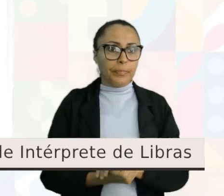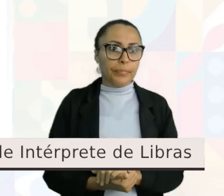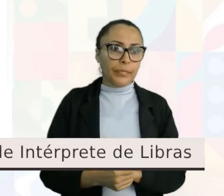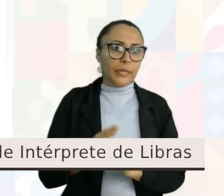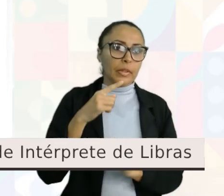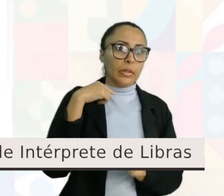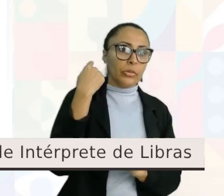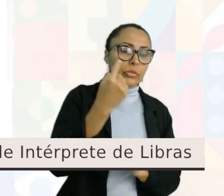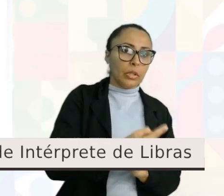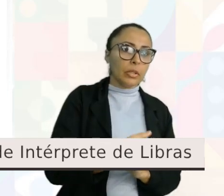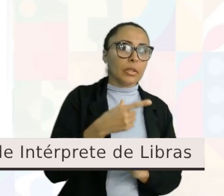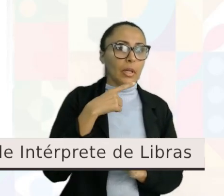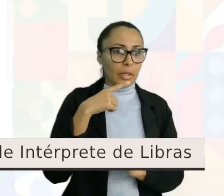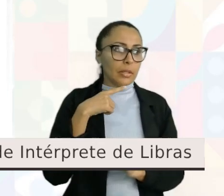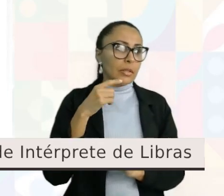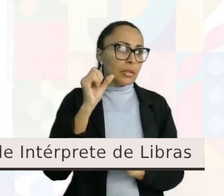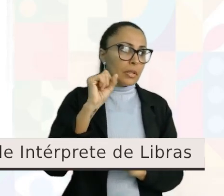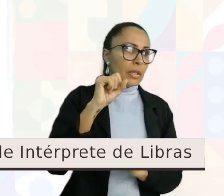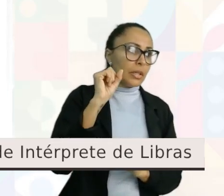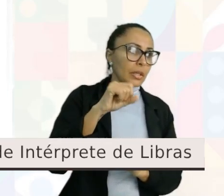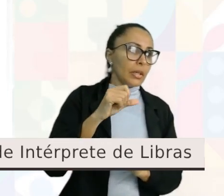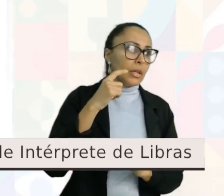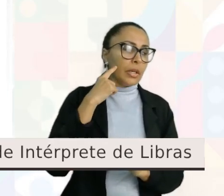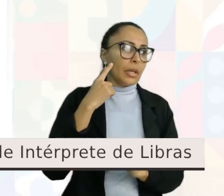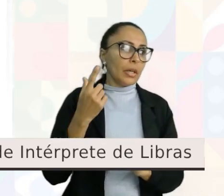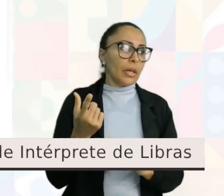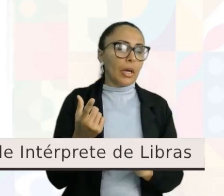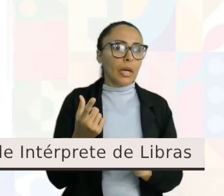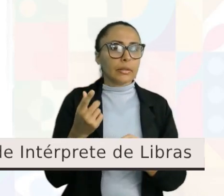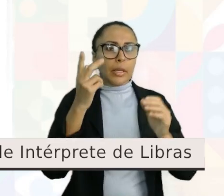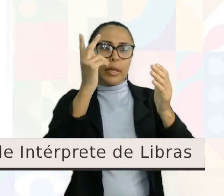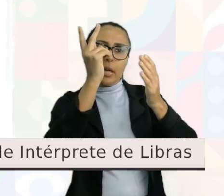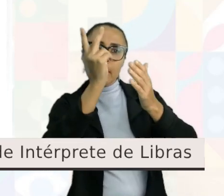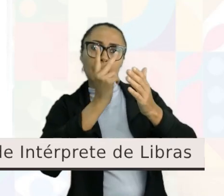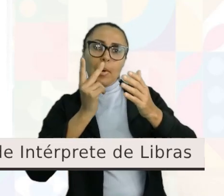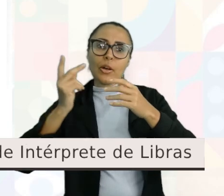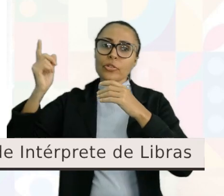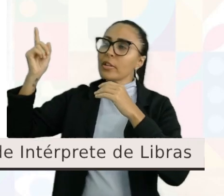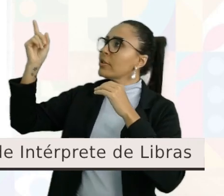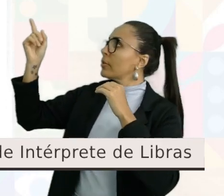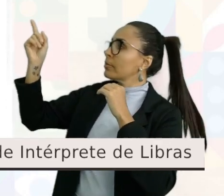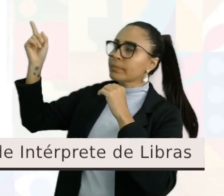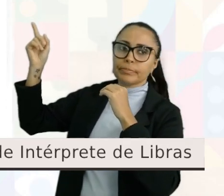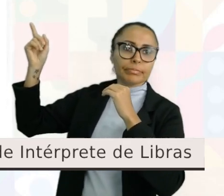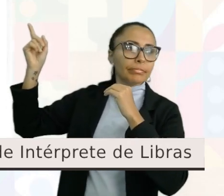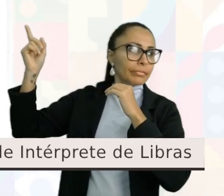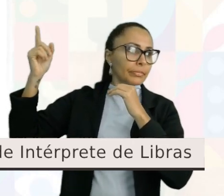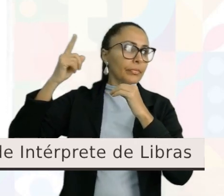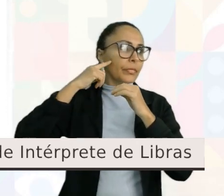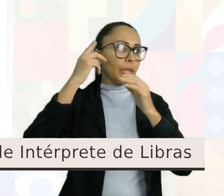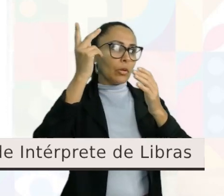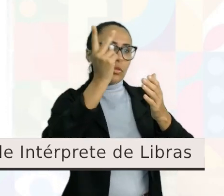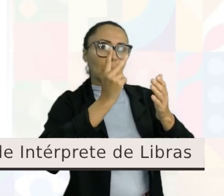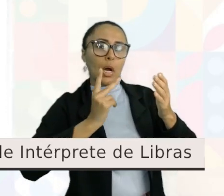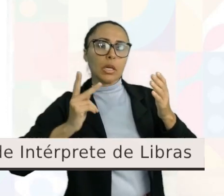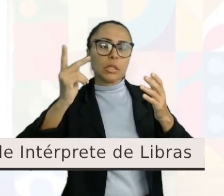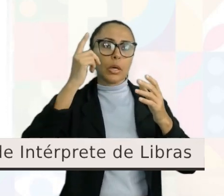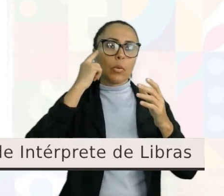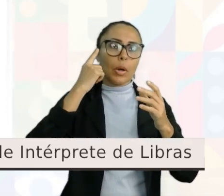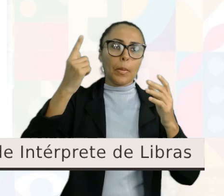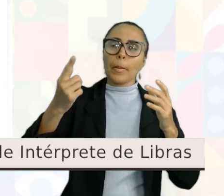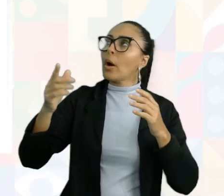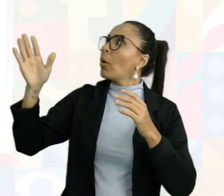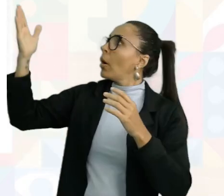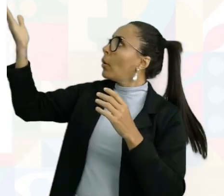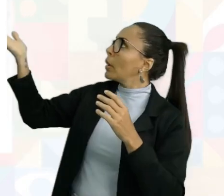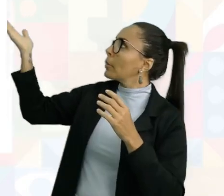tem, justamente, eu fiz de propósito dessa imagem, que é um espaço interno com alguma mobília, uma